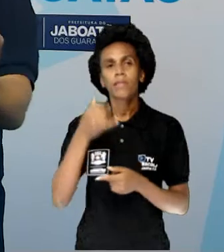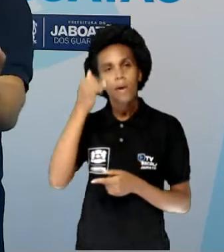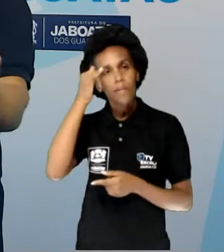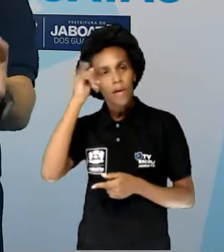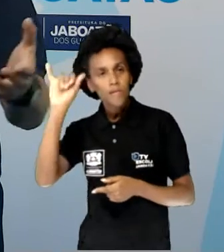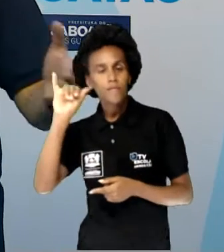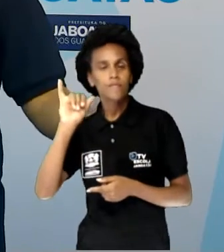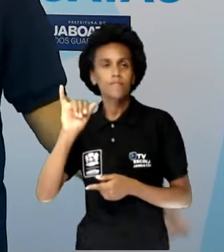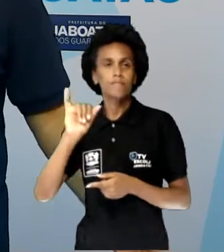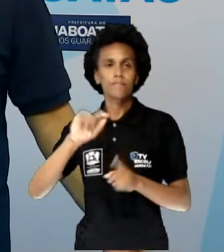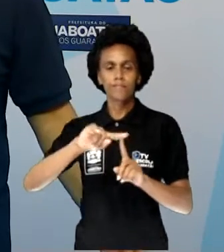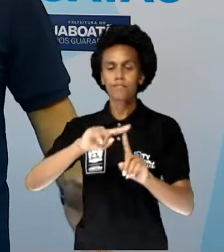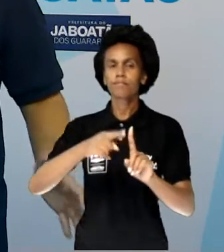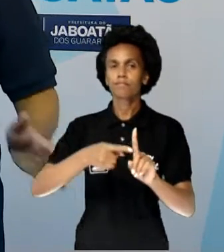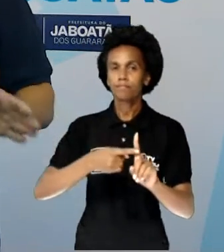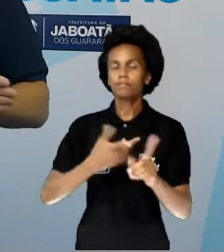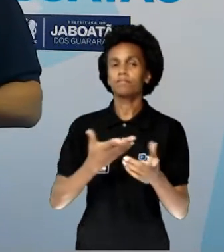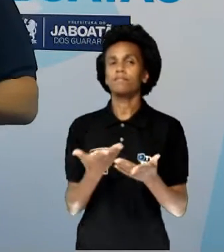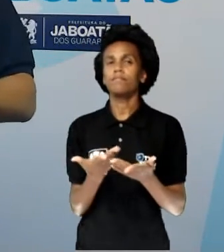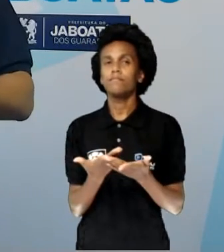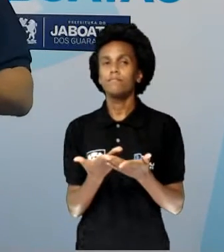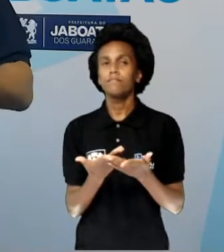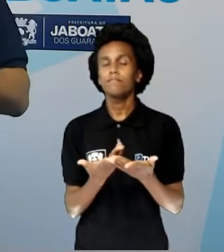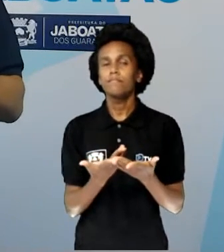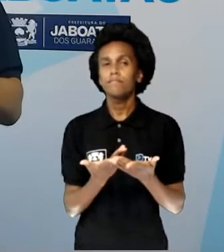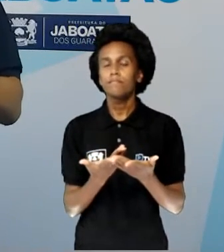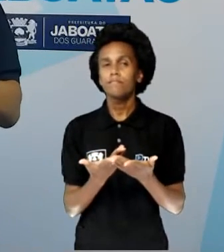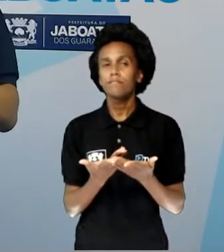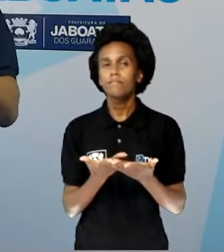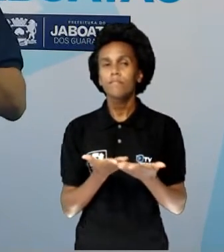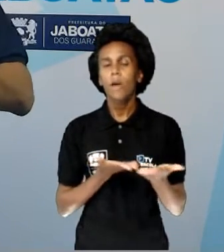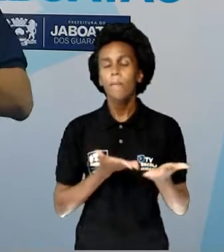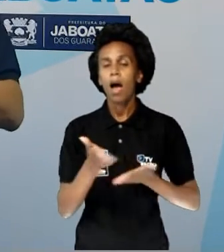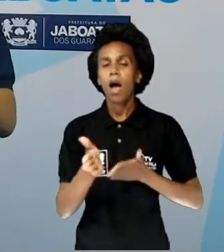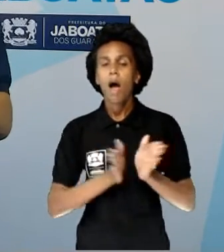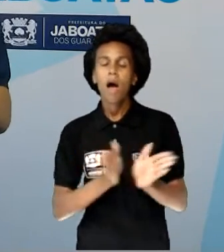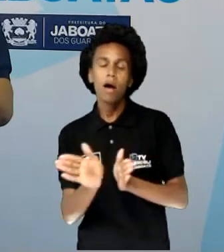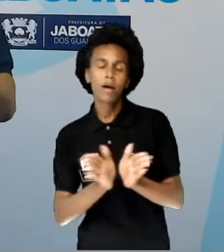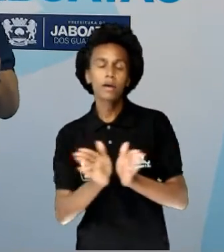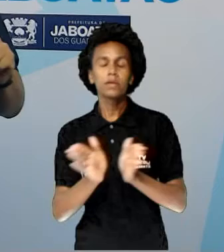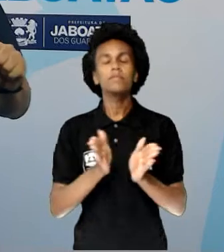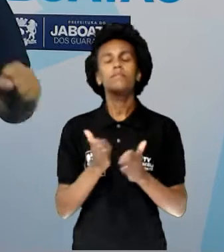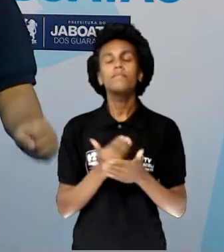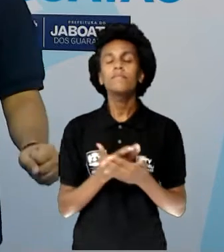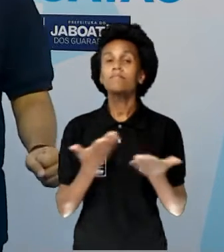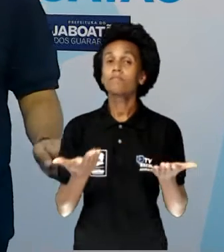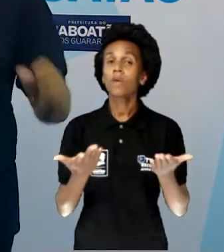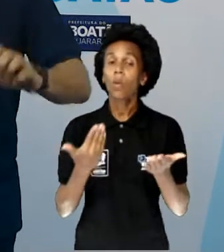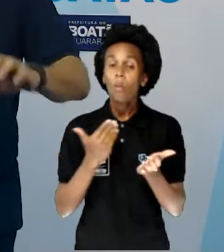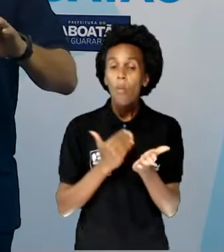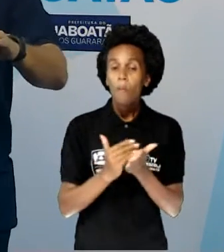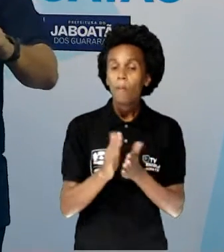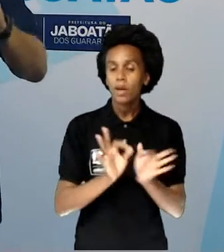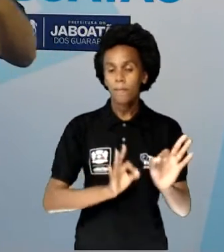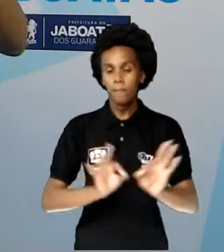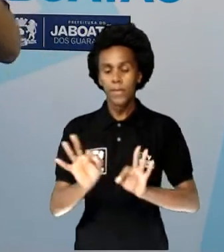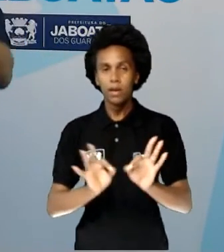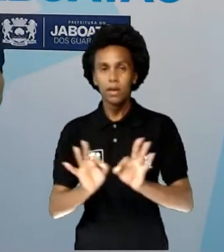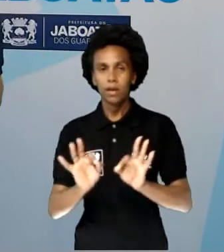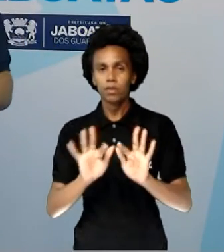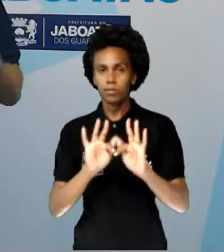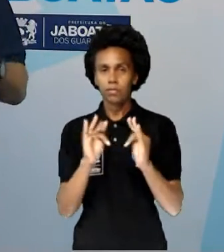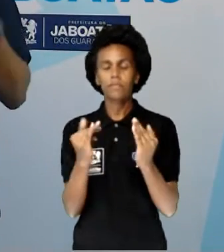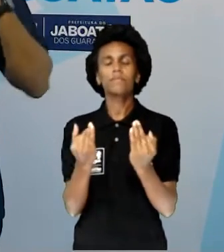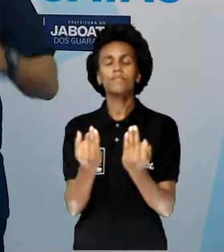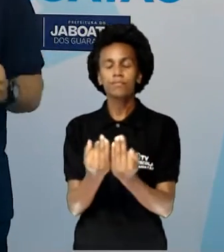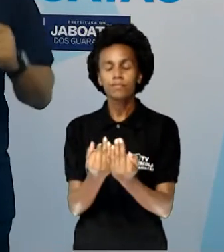eles estão muito mais acessíveis. E aí meio que introduz uma espécie de planejamento familiar, fazendo com que as famílias